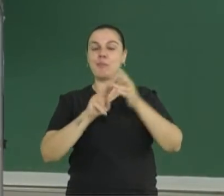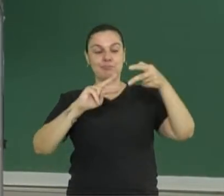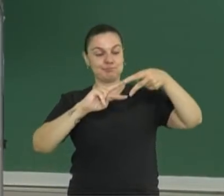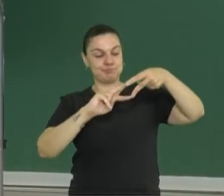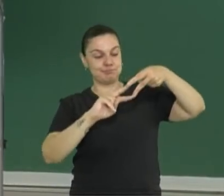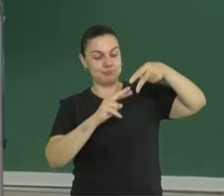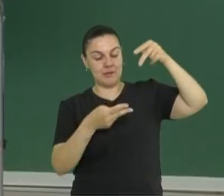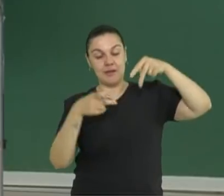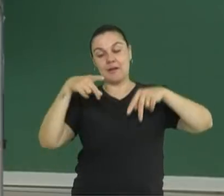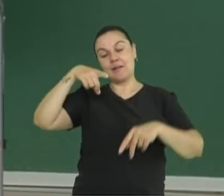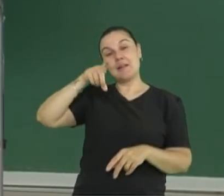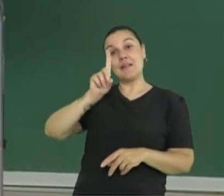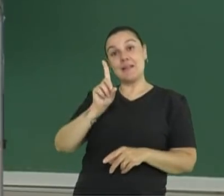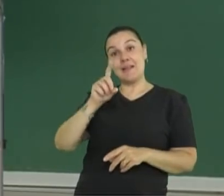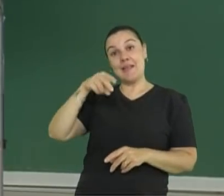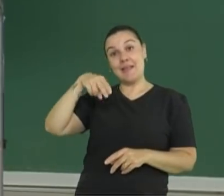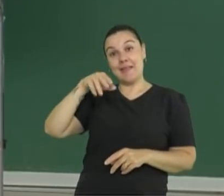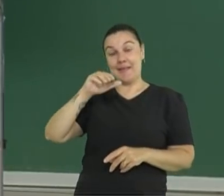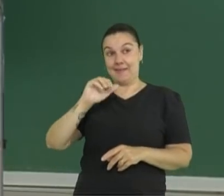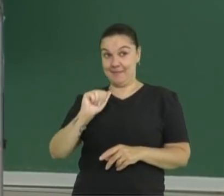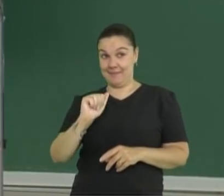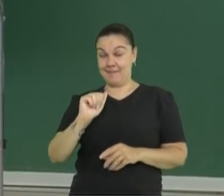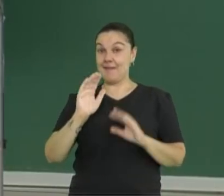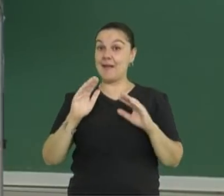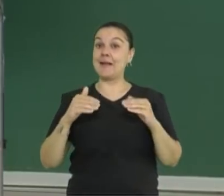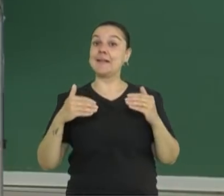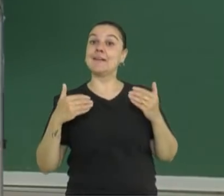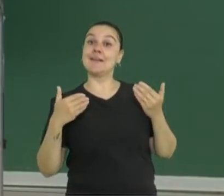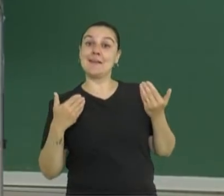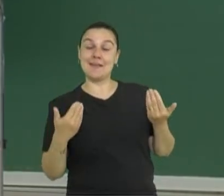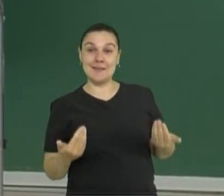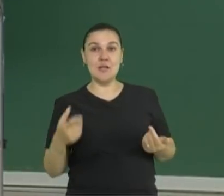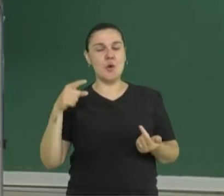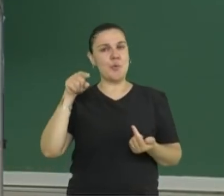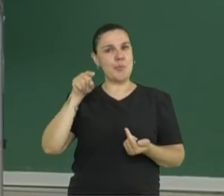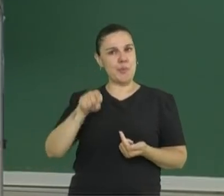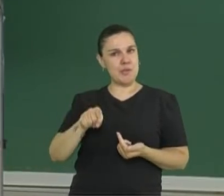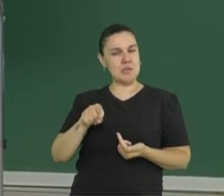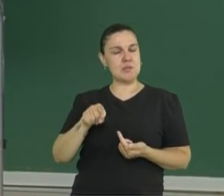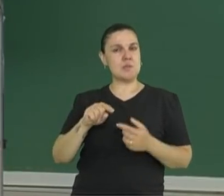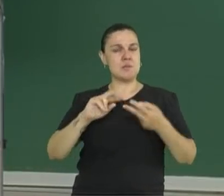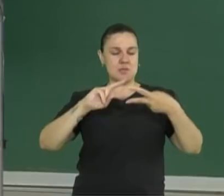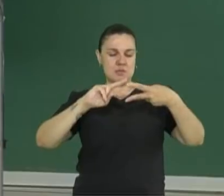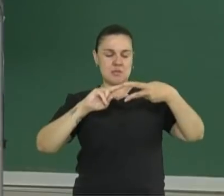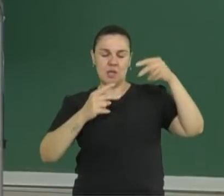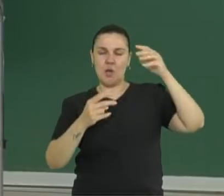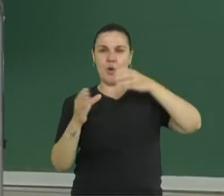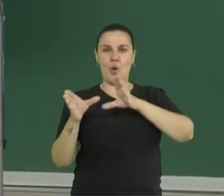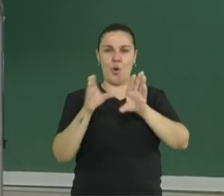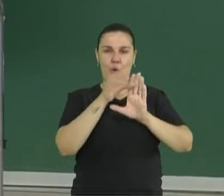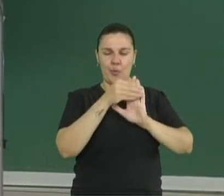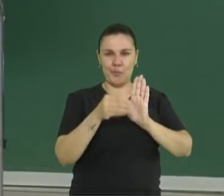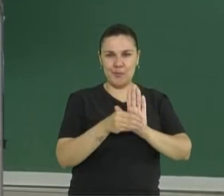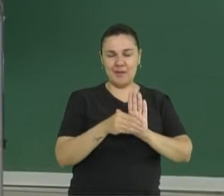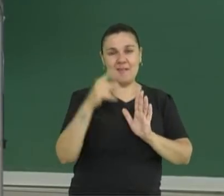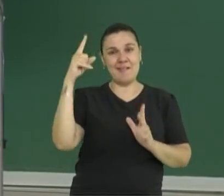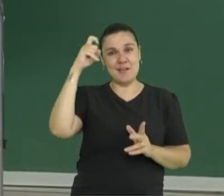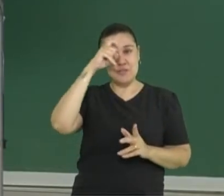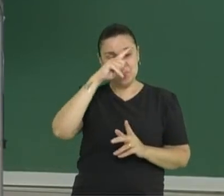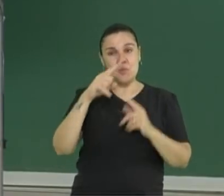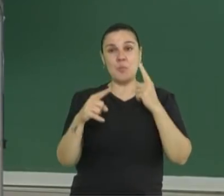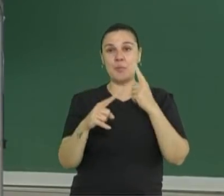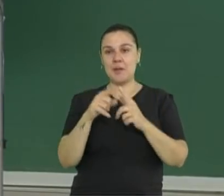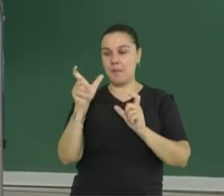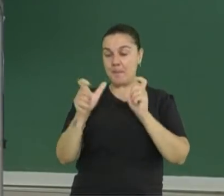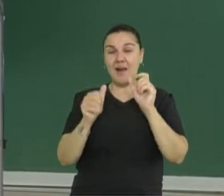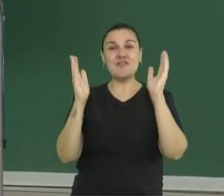do ácido desoxirribonucleico. Então percebam que às vezes esse conteúdo ele é difícil porque a gente já está falando de algo